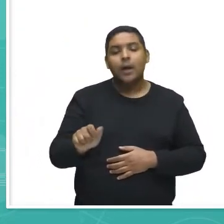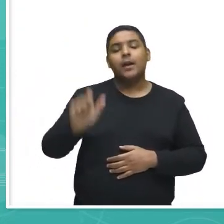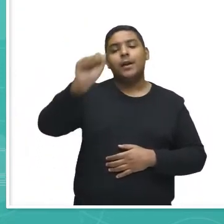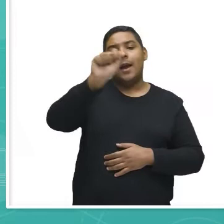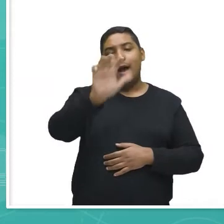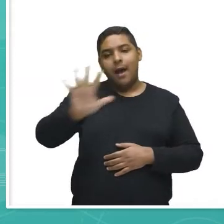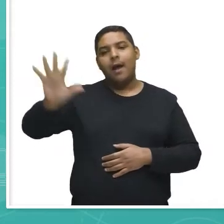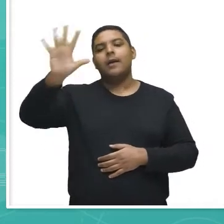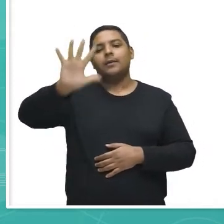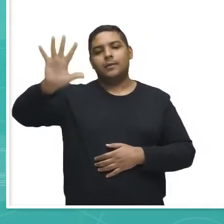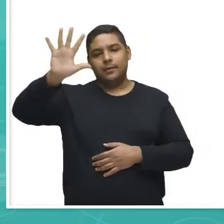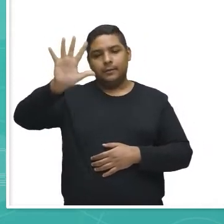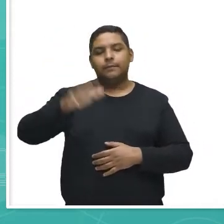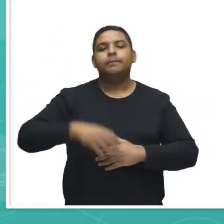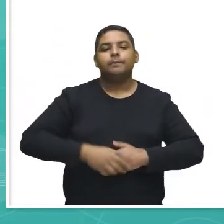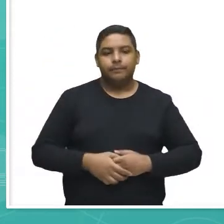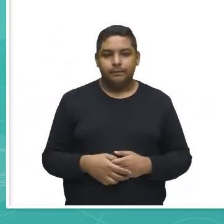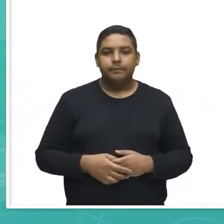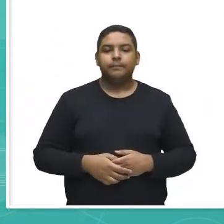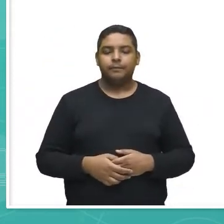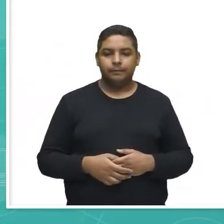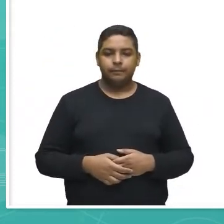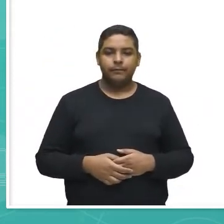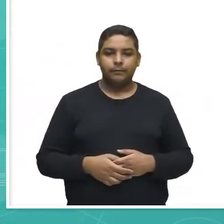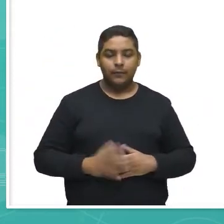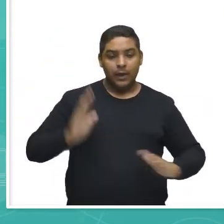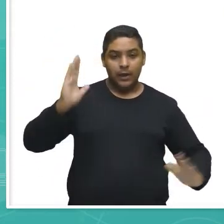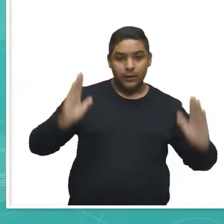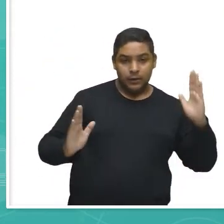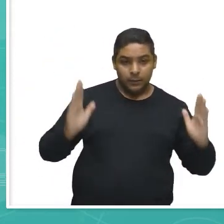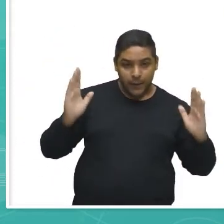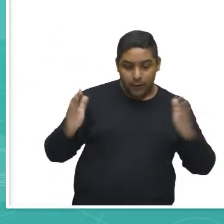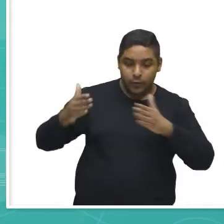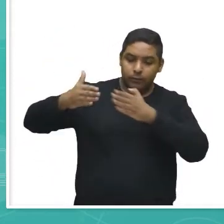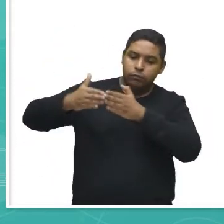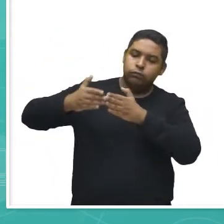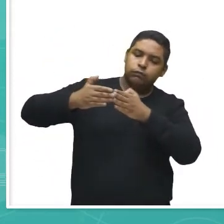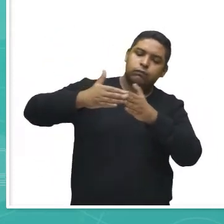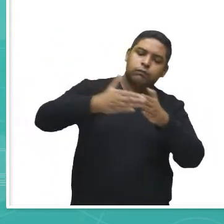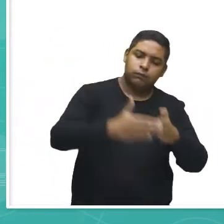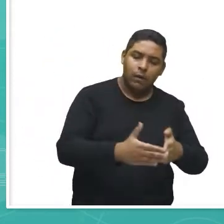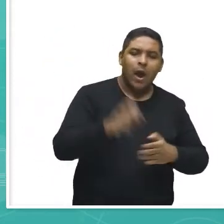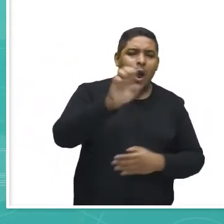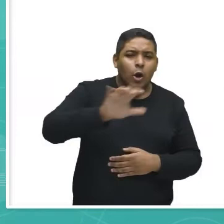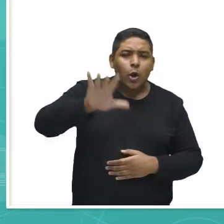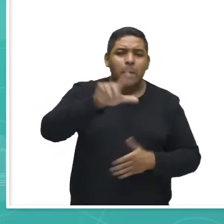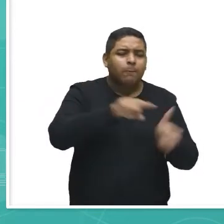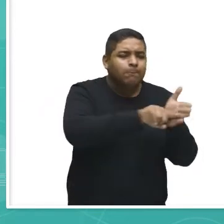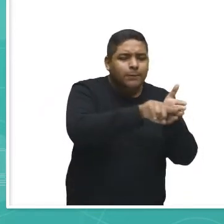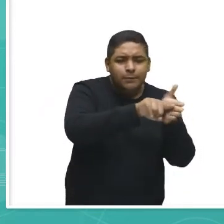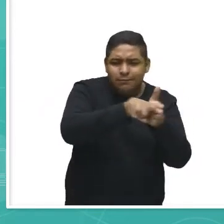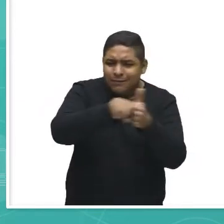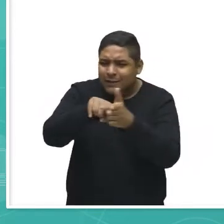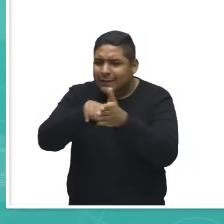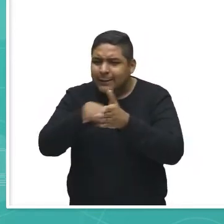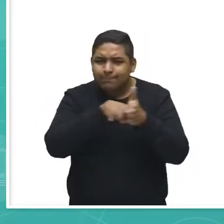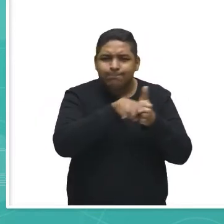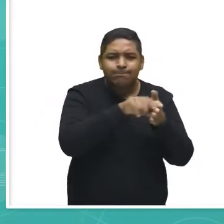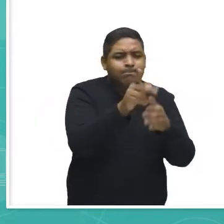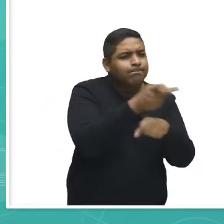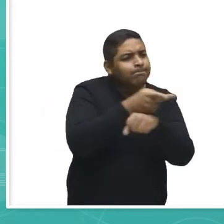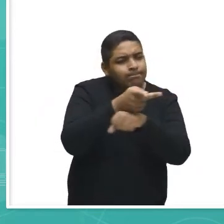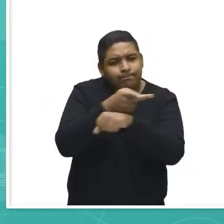observa que nesse período das grandes navegações, os europeus estavam em buscas, né, de matéria-prima nova,